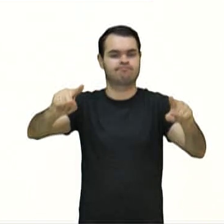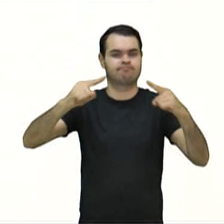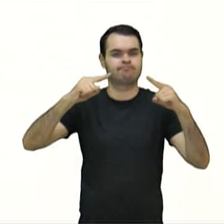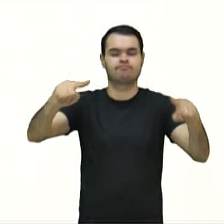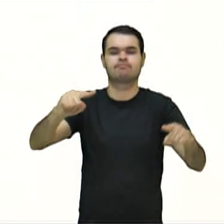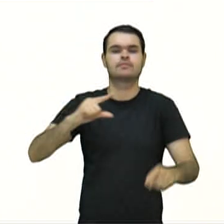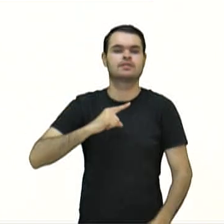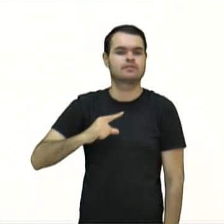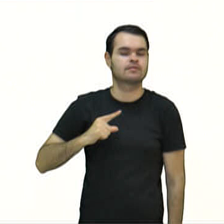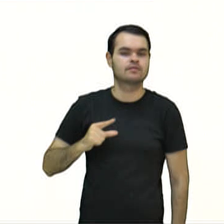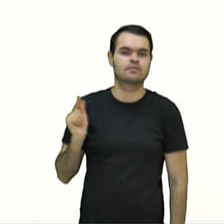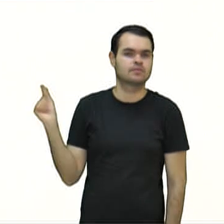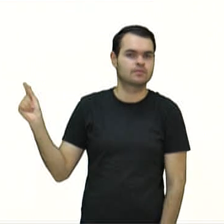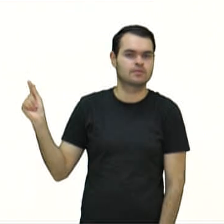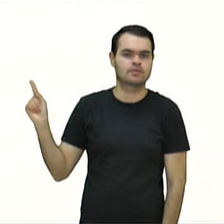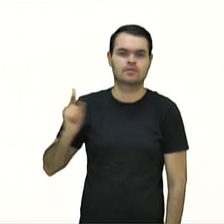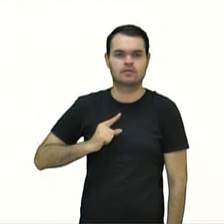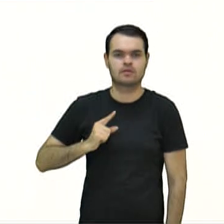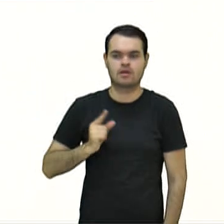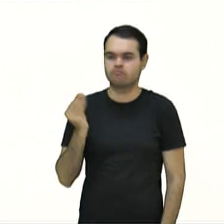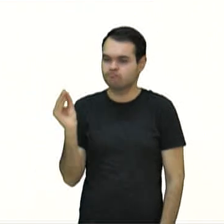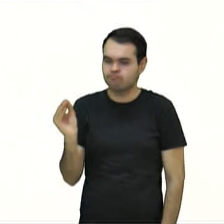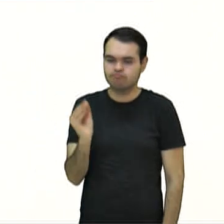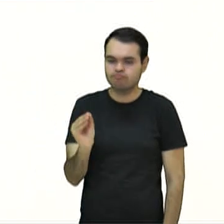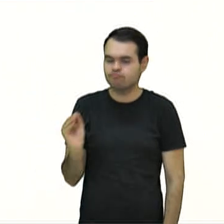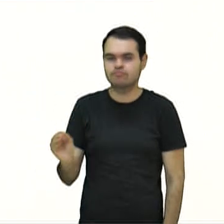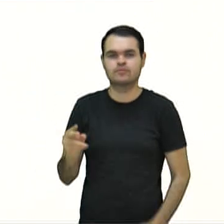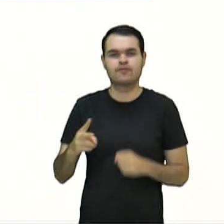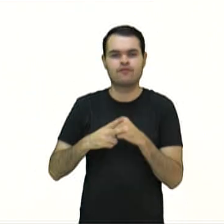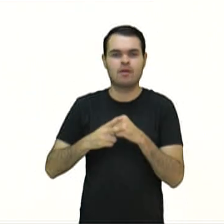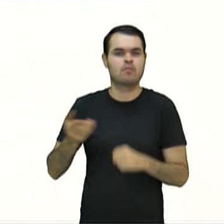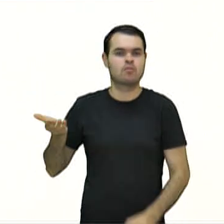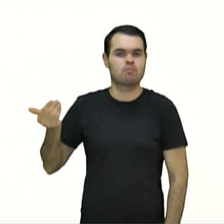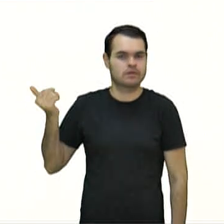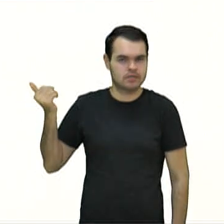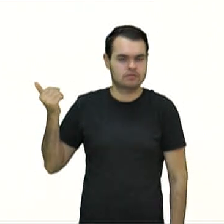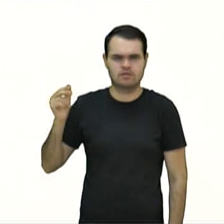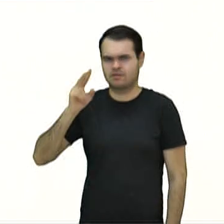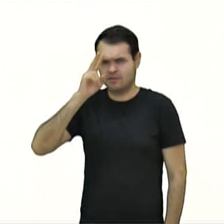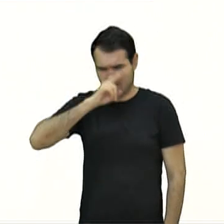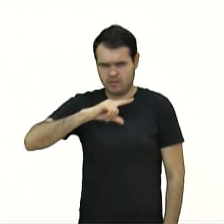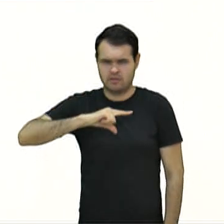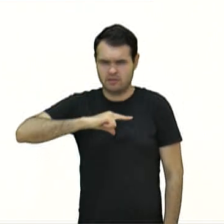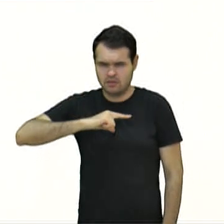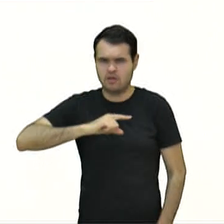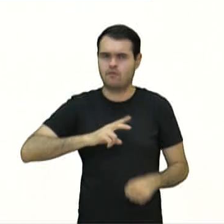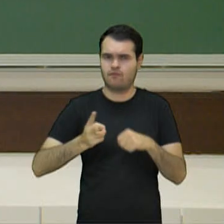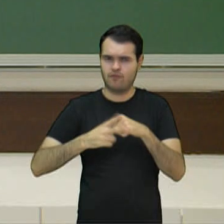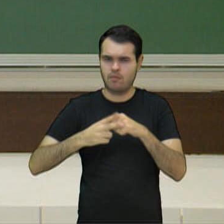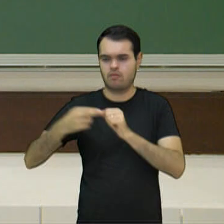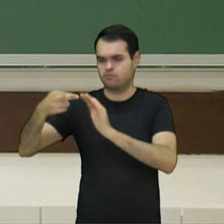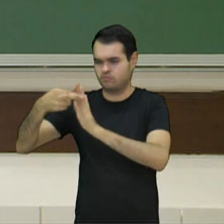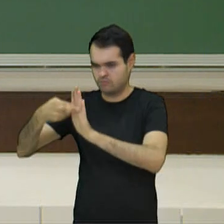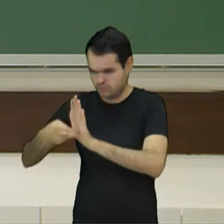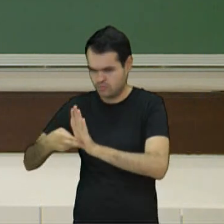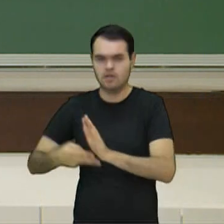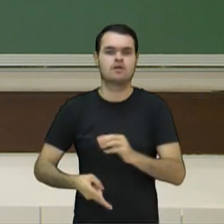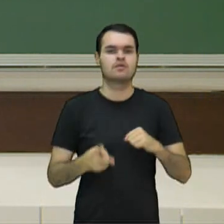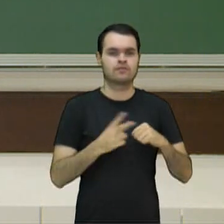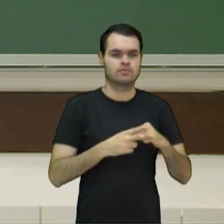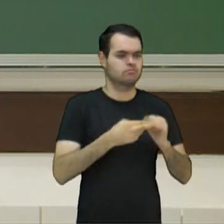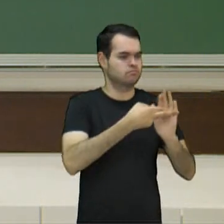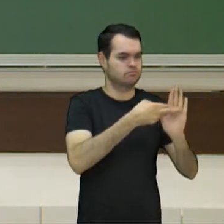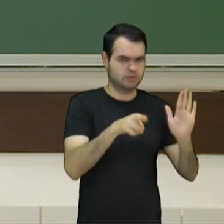vamos completar com os verbos no passado. Como eu disse para vocês que nós temos os verbos regulares e os